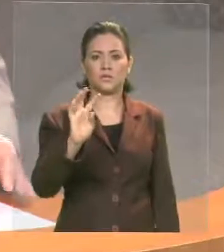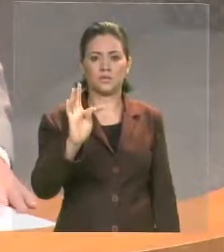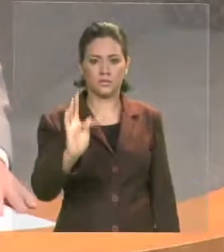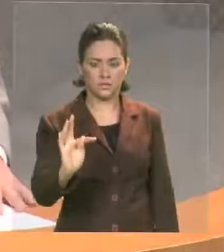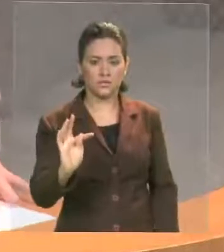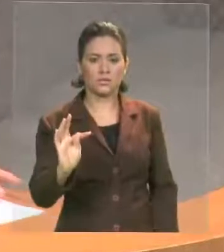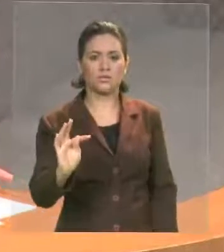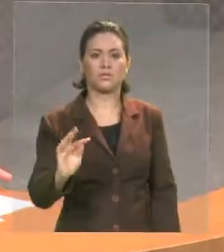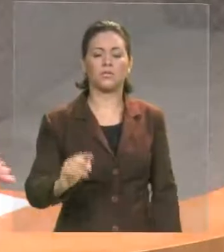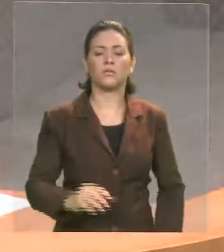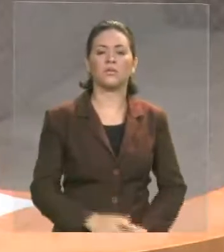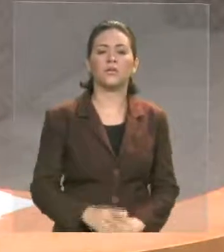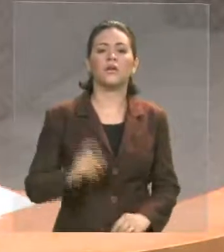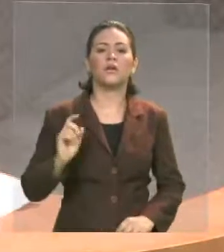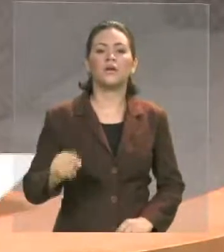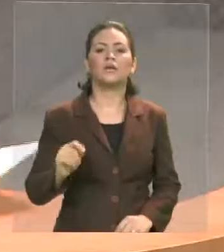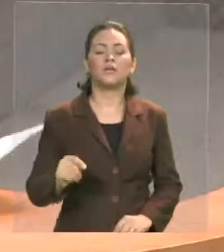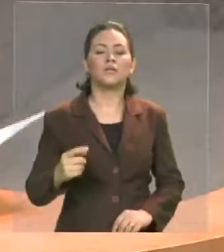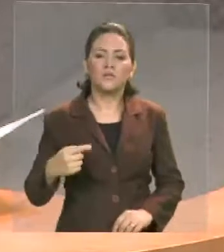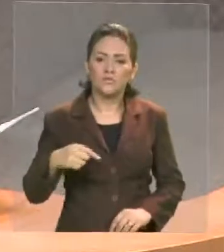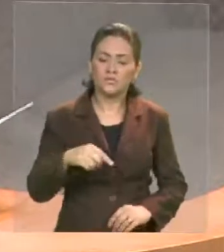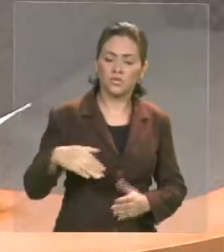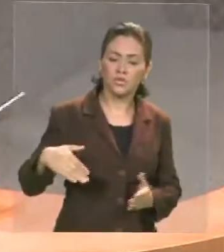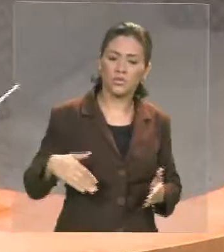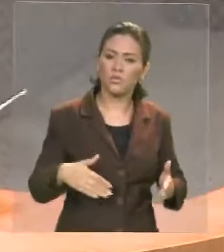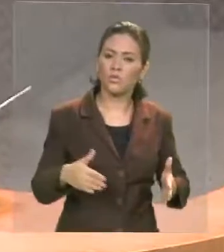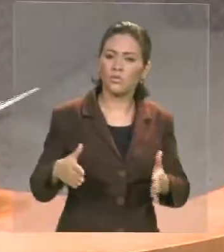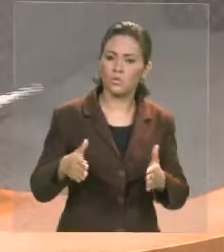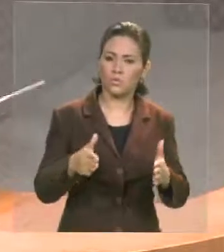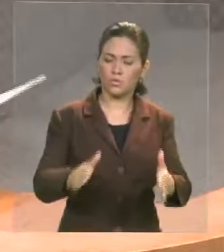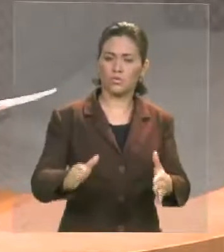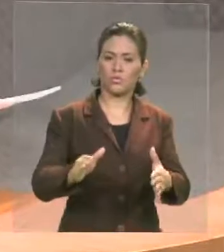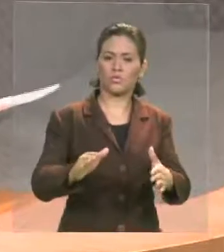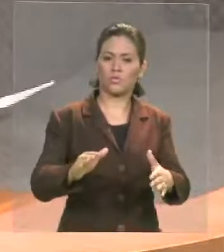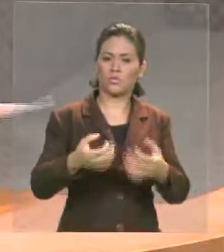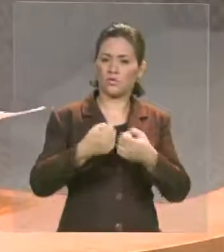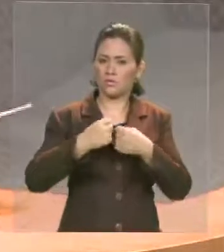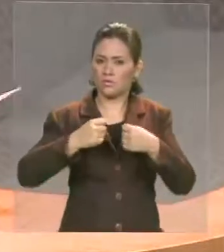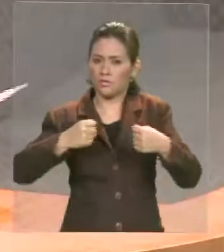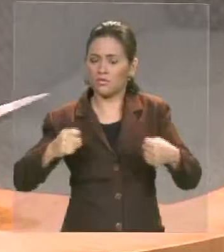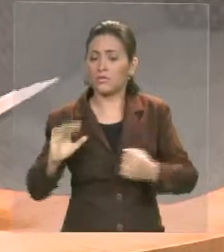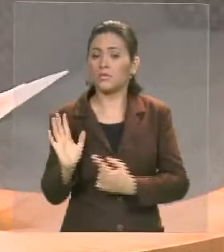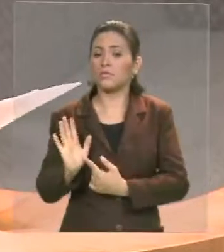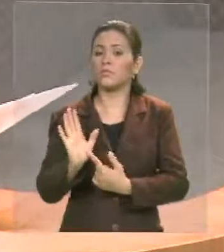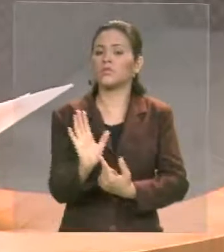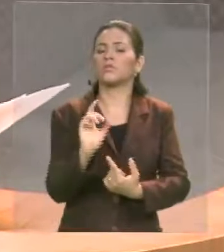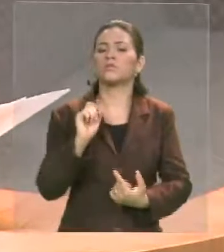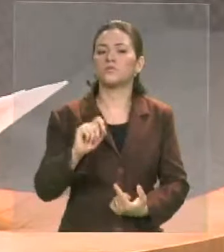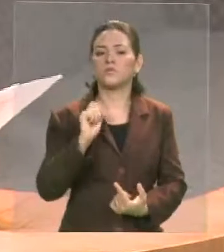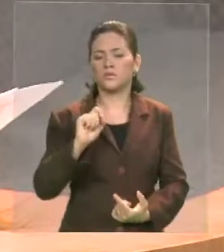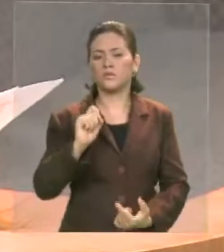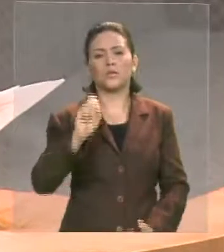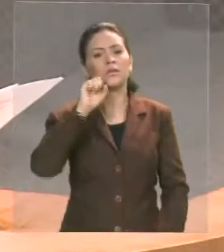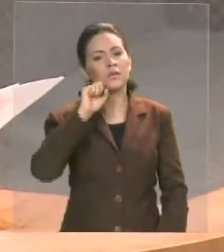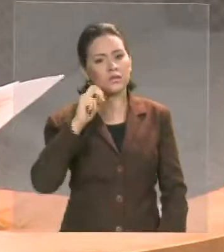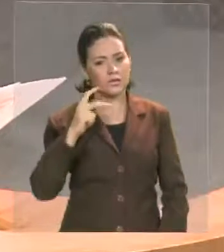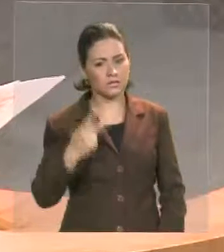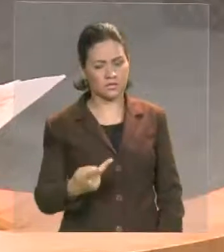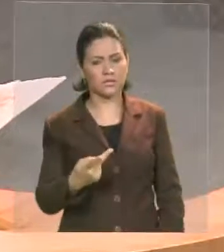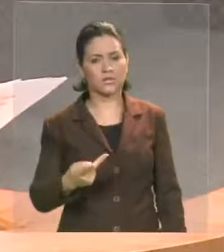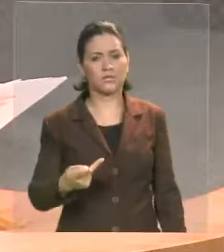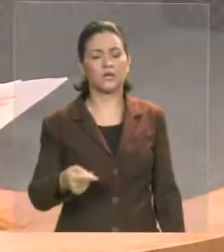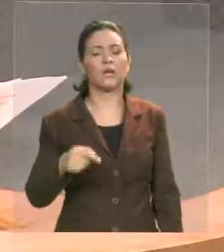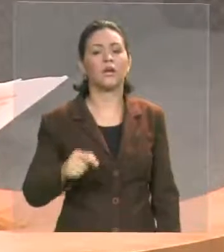tomou a Rua Grande ontem e demonstrou que, de fato, o prefeito Edivaldo Holanda ele